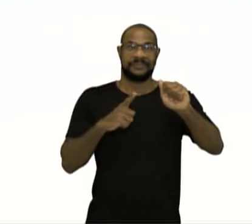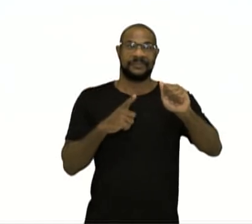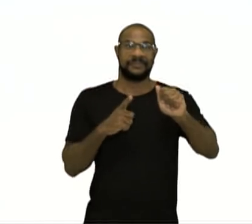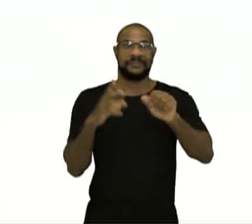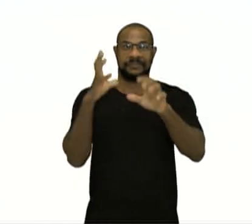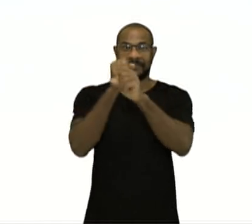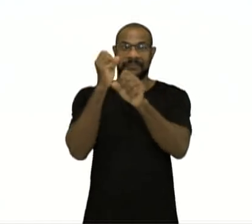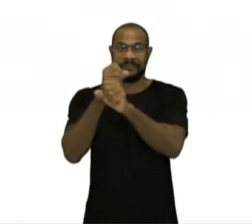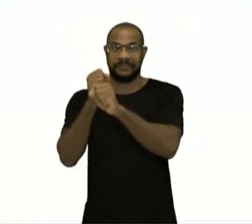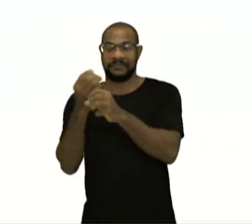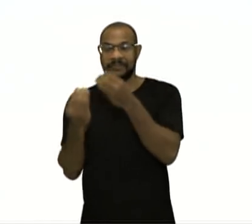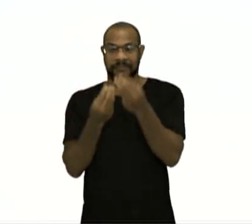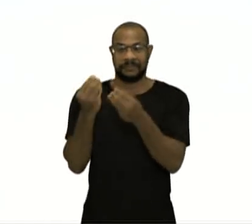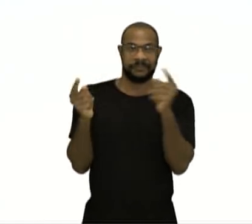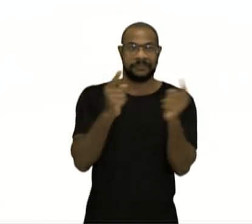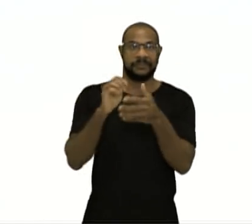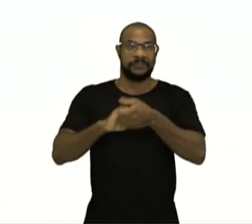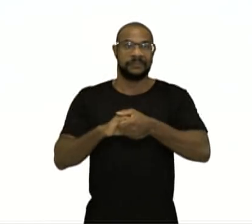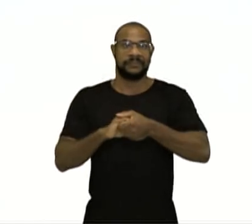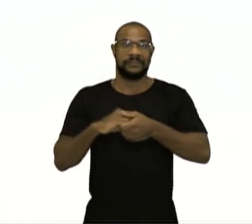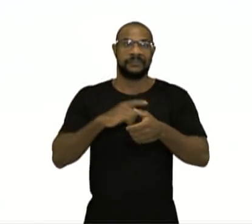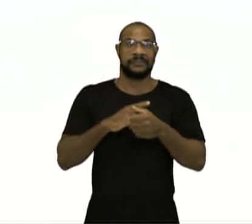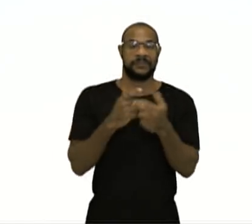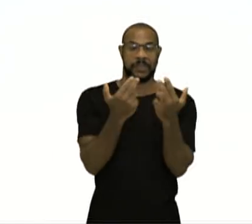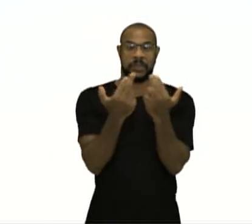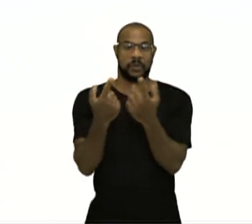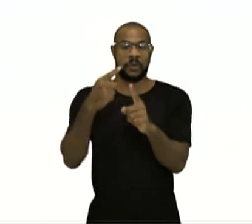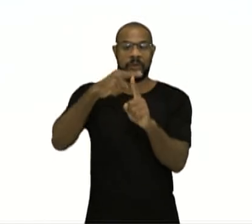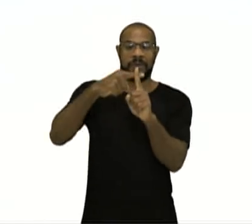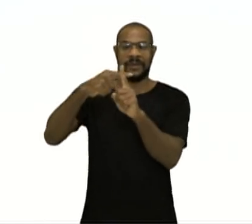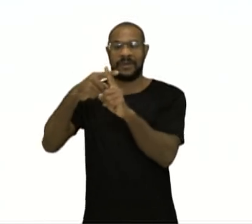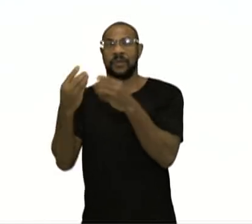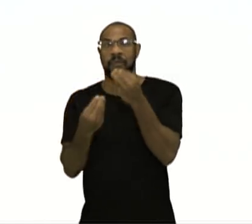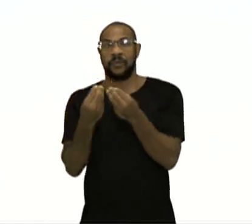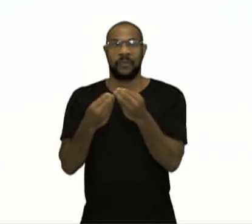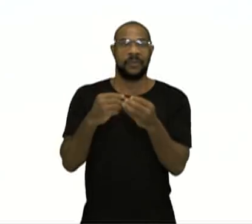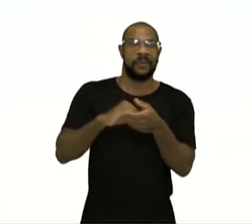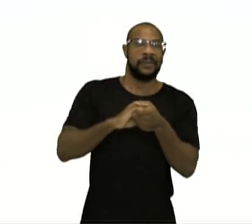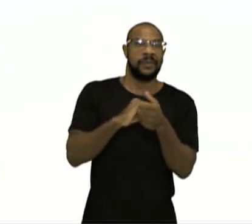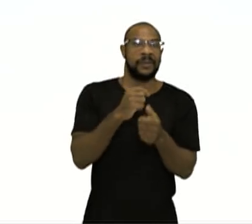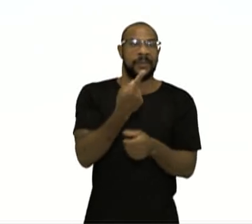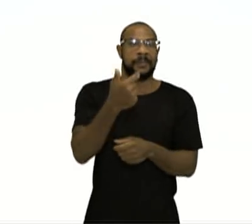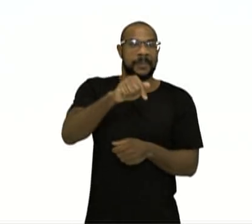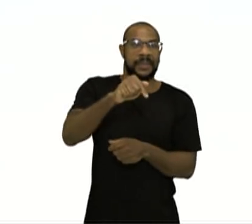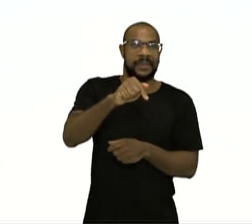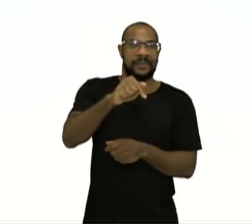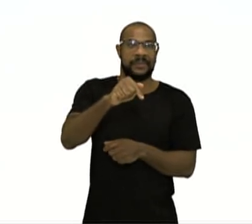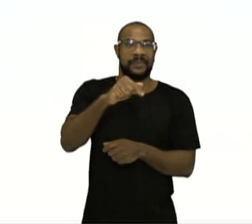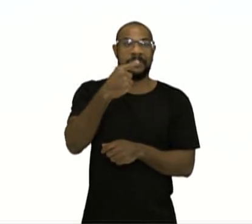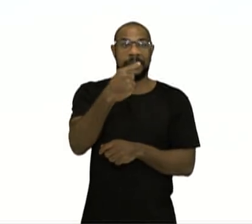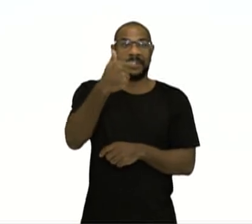continha somando primeiro os números que têm sinal igual, então, menos 17 e menos